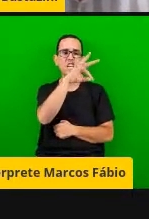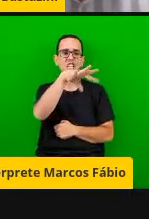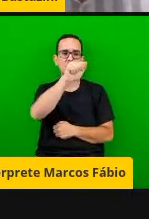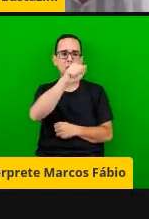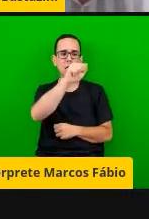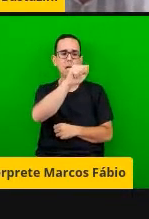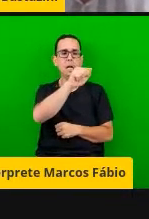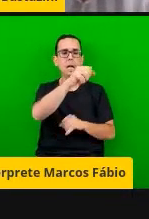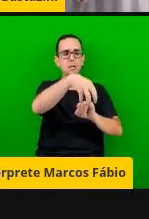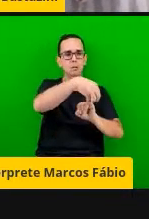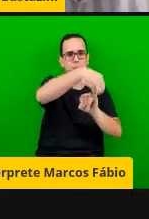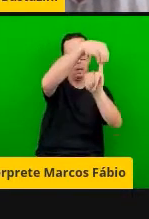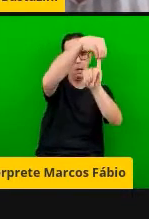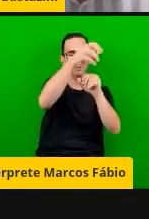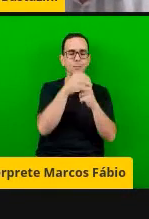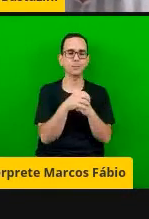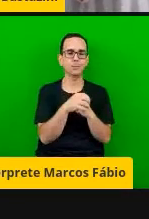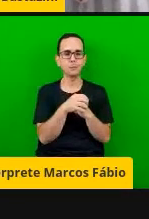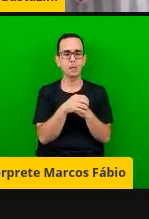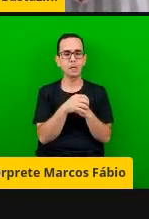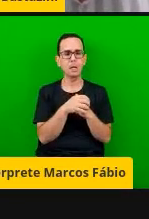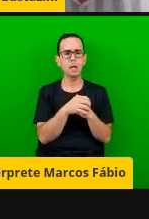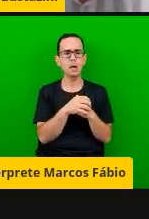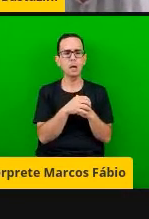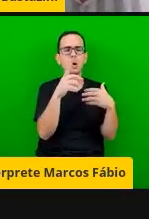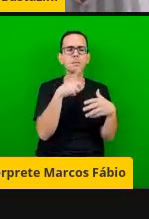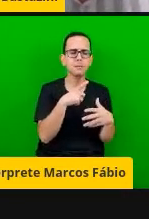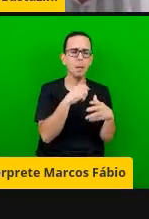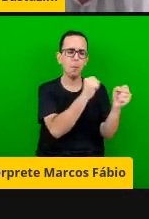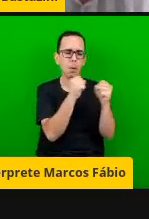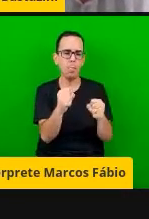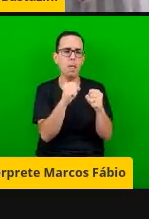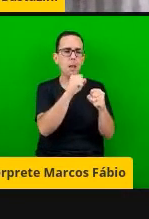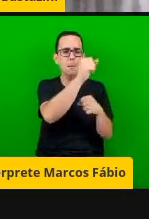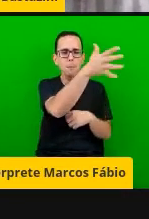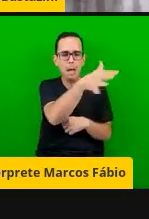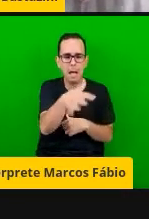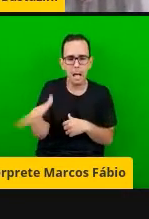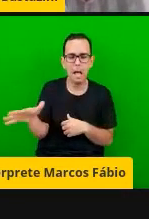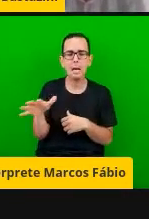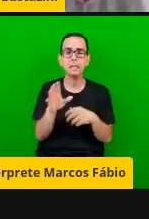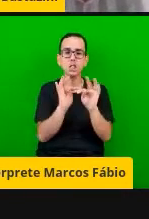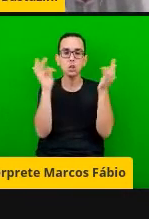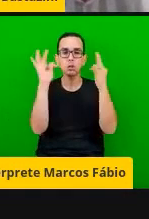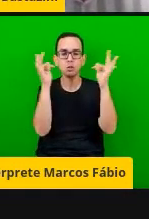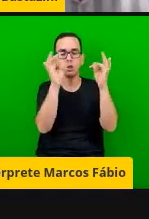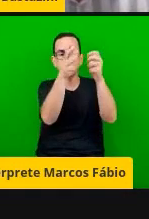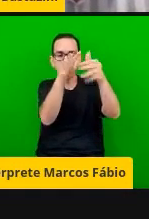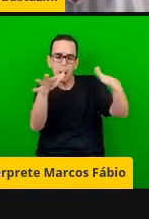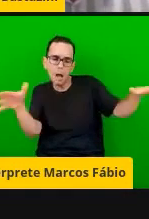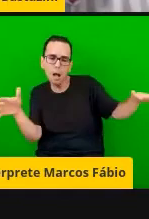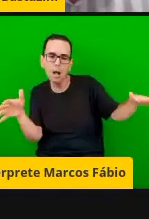aquela geopolítica inicial, no qual o poder marítimo, o poder naval, a tecnologia naval, ela tinha uma importância